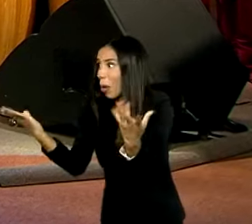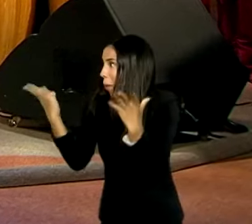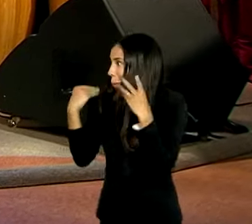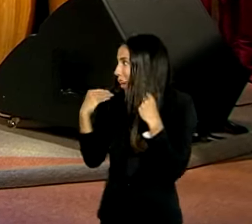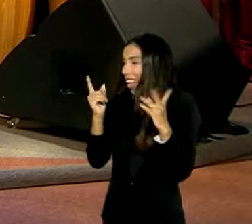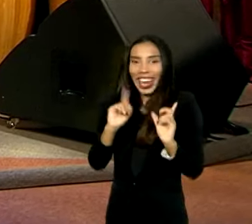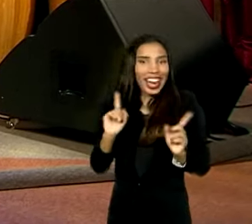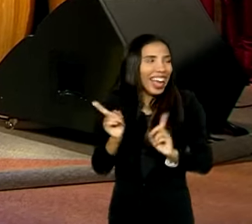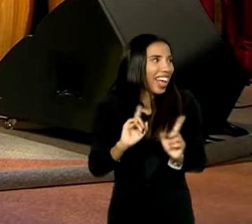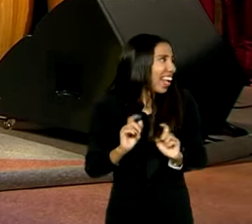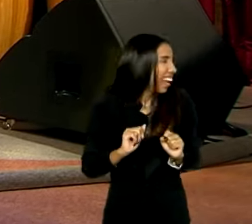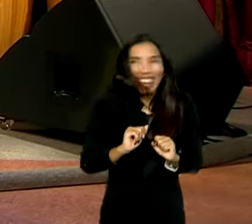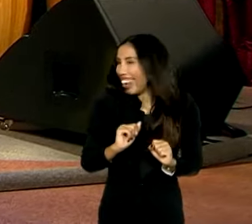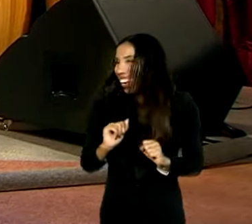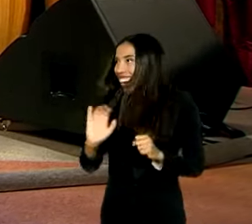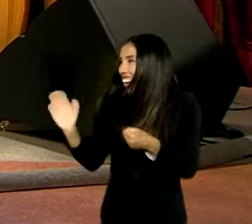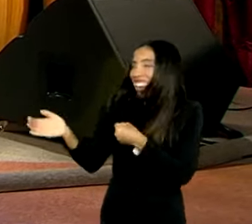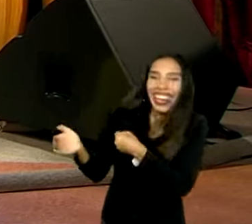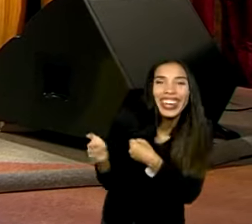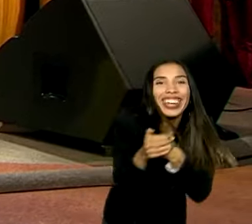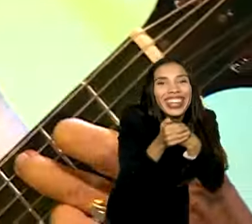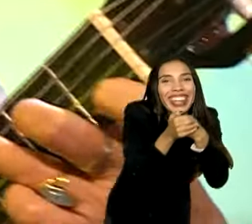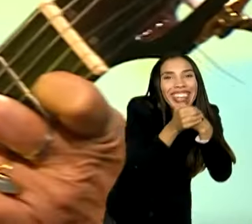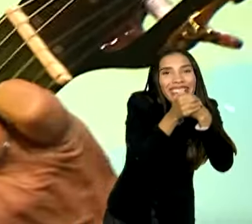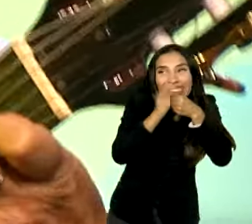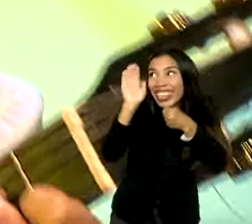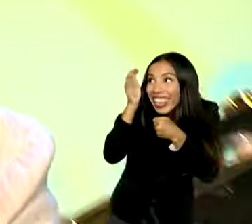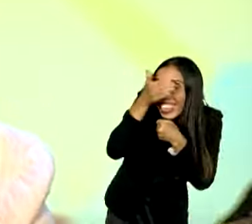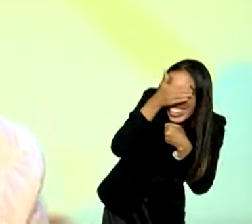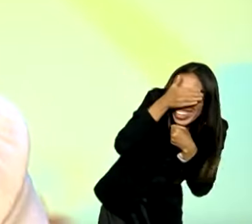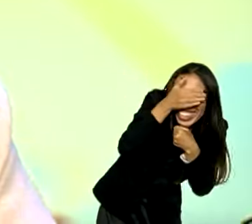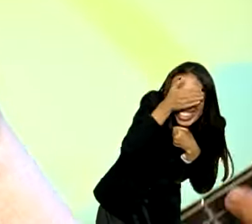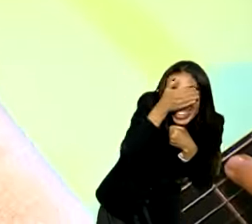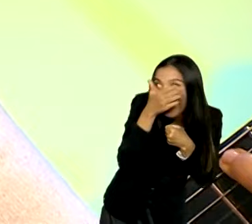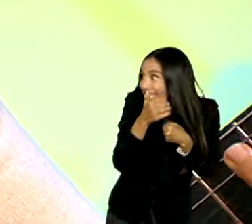te pegar. Não, não, não.